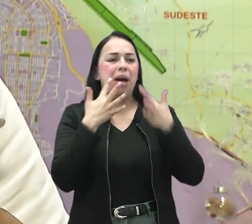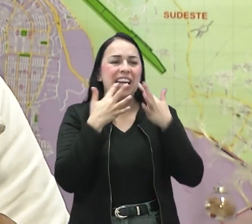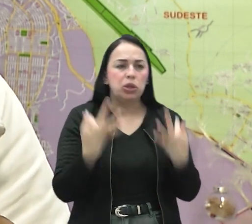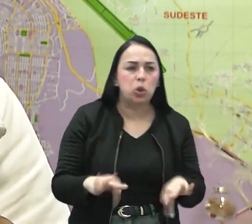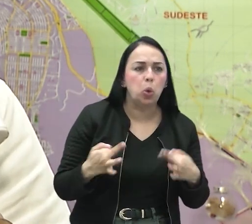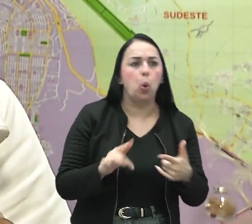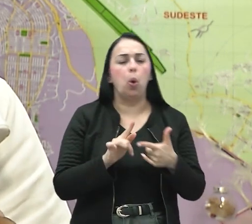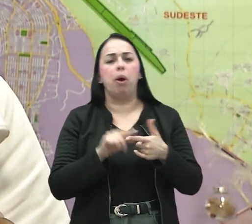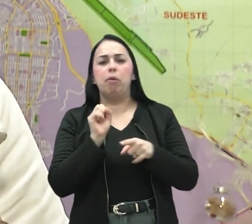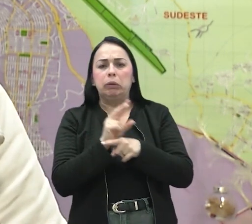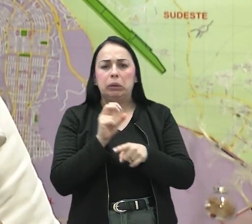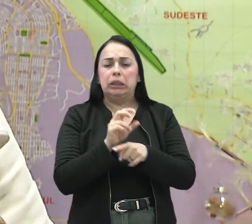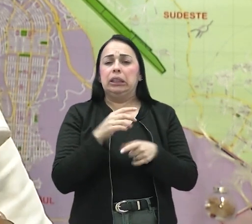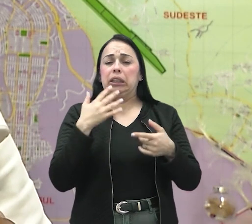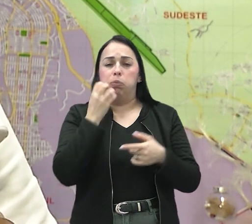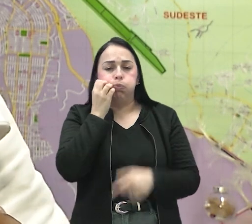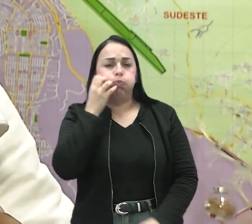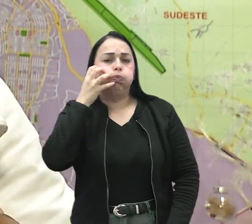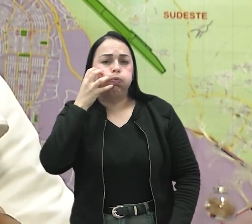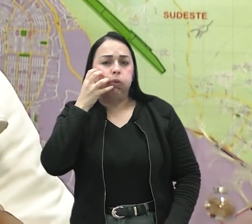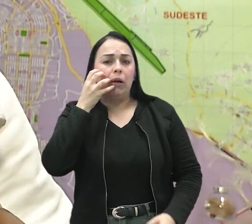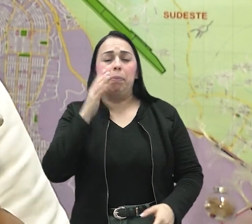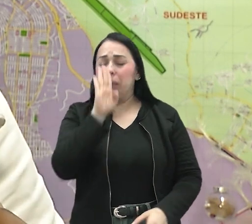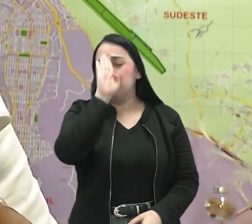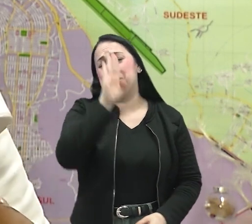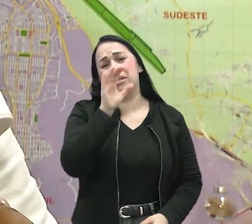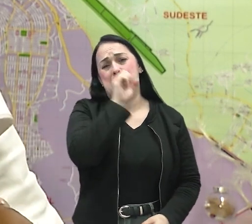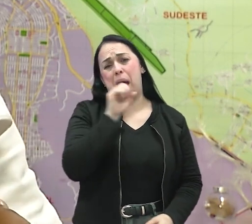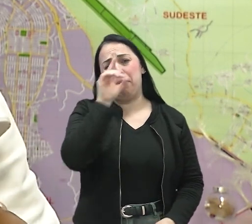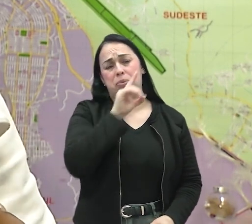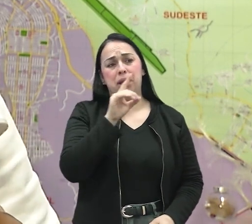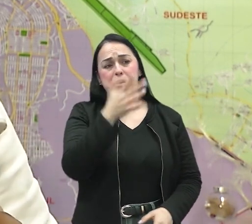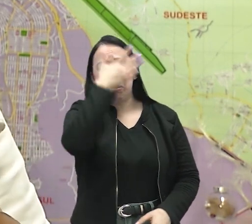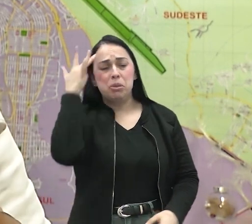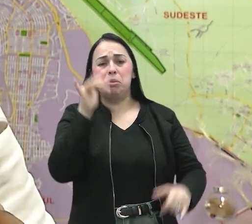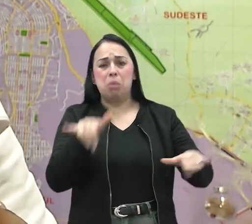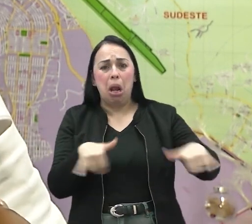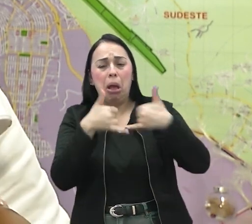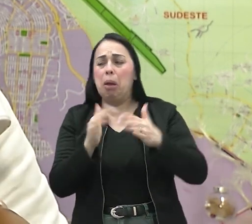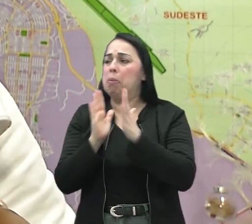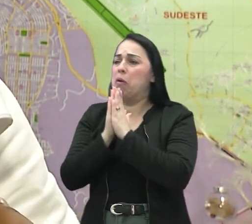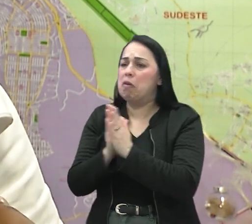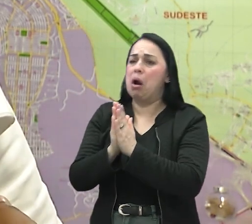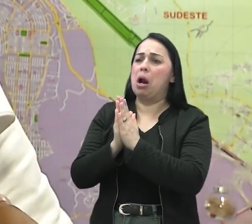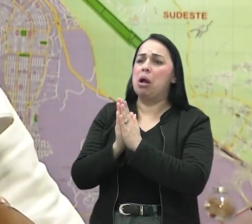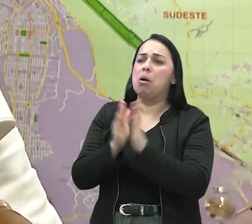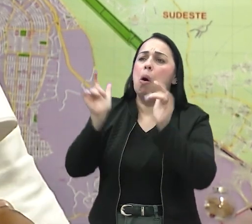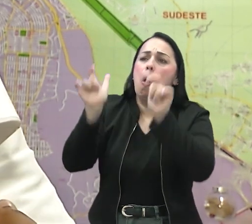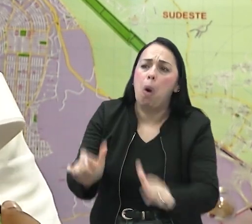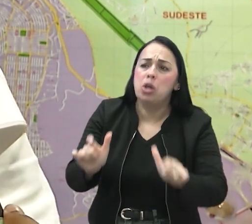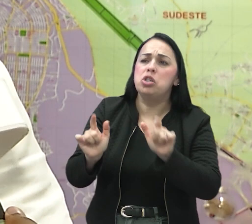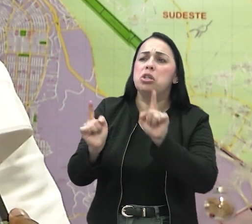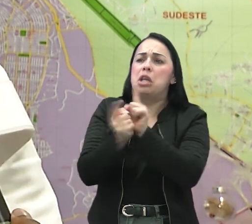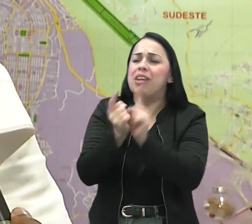Uma dor, uma inflamação, uma coisa assim que principalmente aos finais de semana a pessoa ligava para mim, falou: Marcão, pelo amor de Deus,